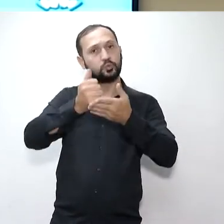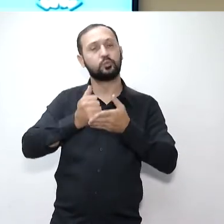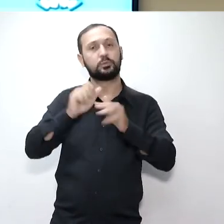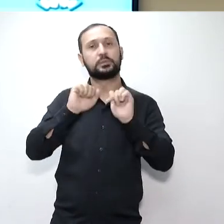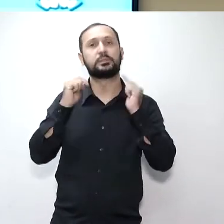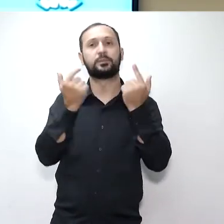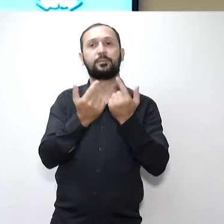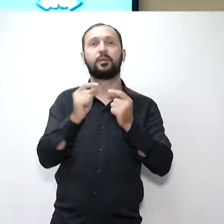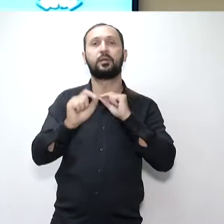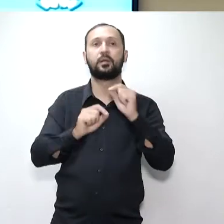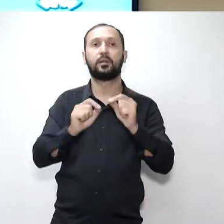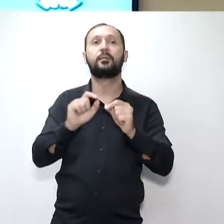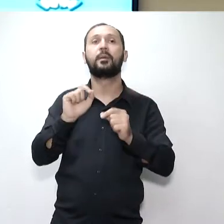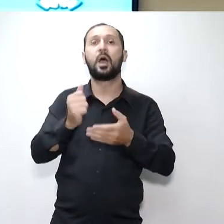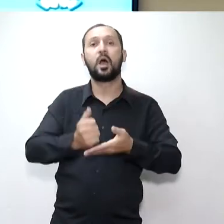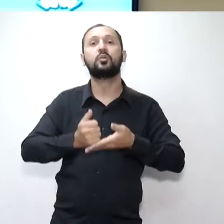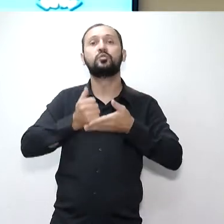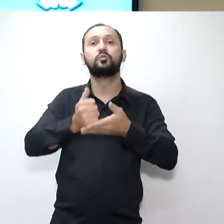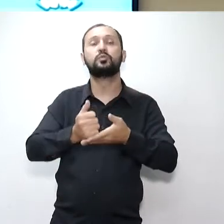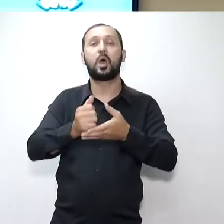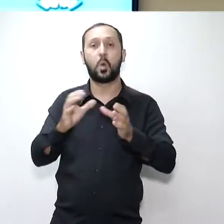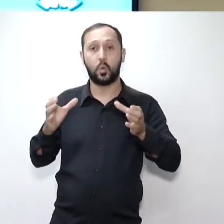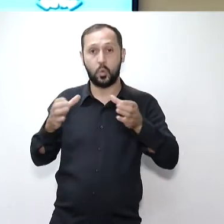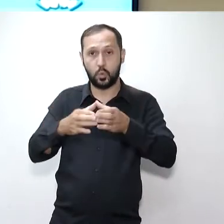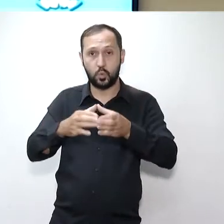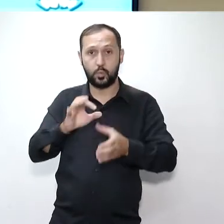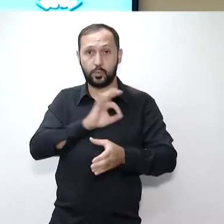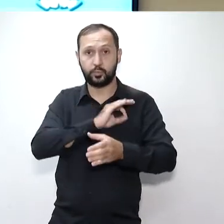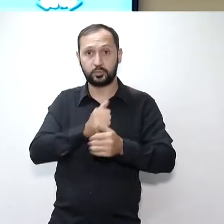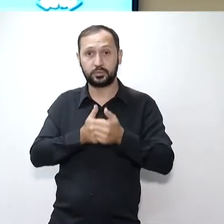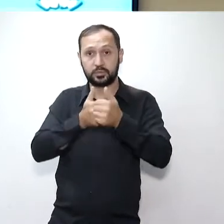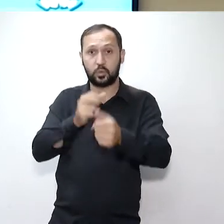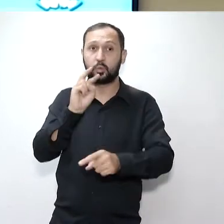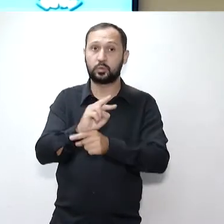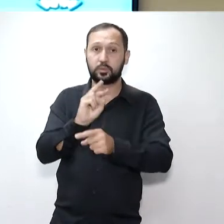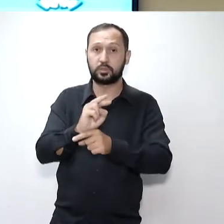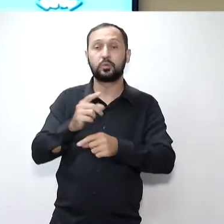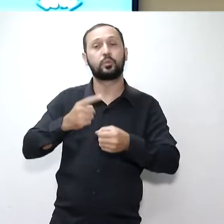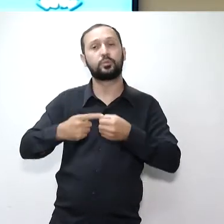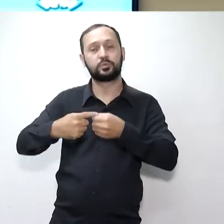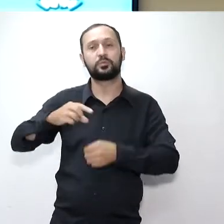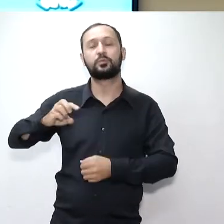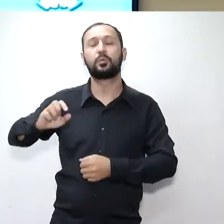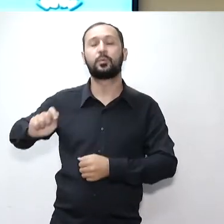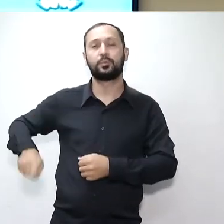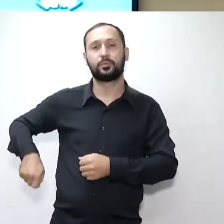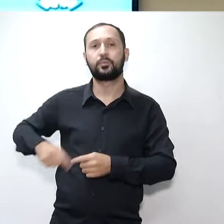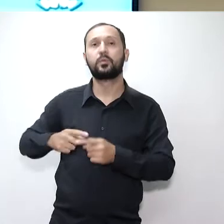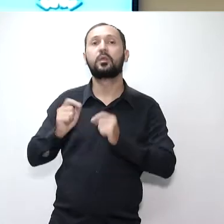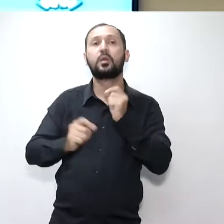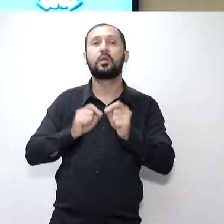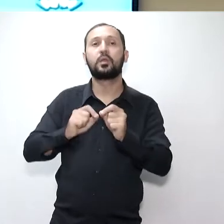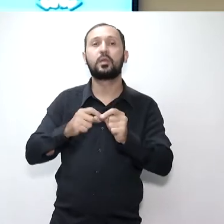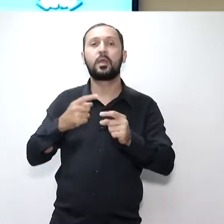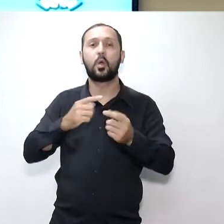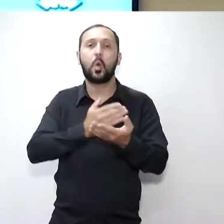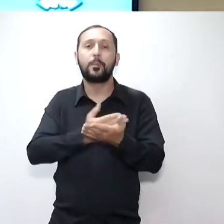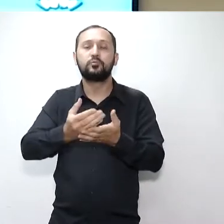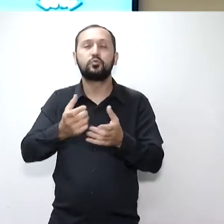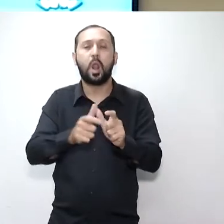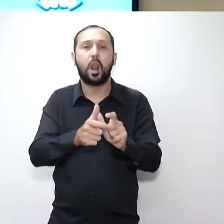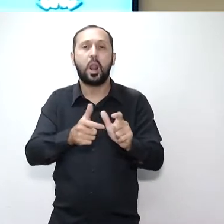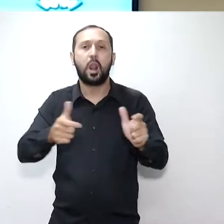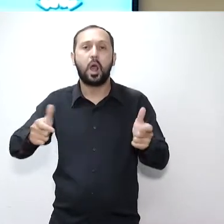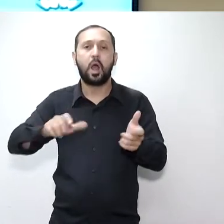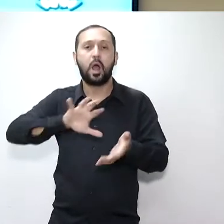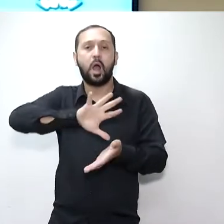Assembleia Legislativa no aumento da escolta policial em Porto Murtinho. A razão é o aumento de